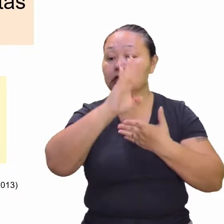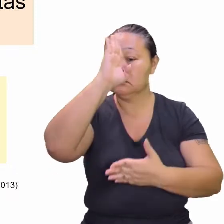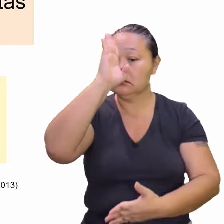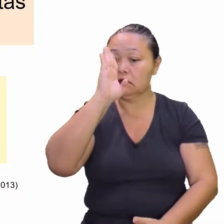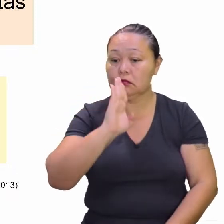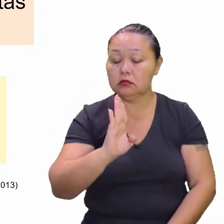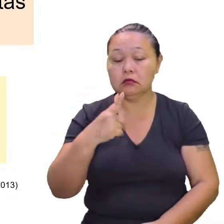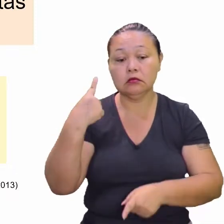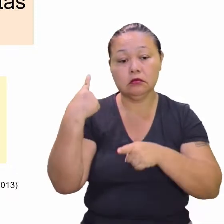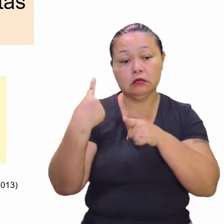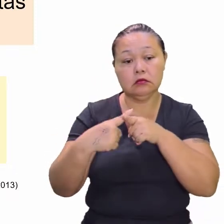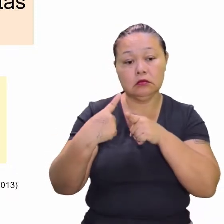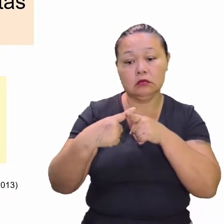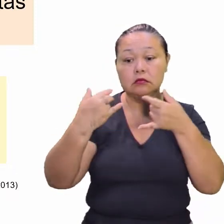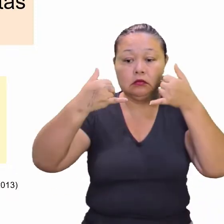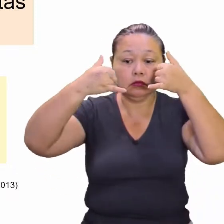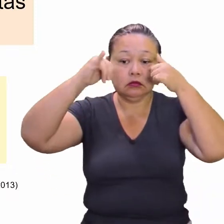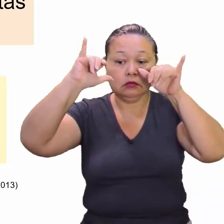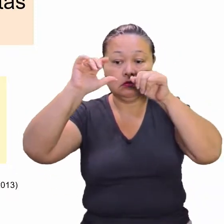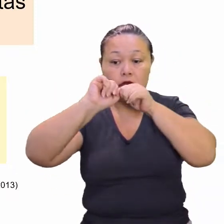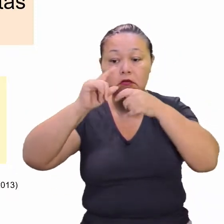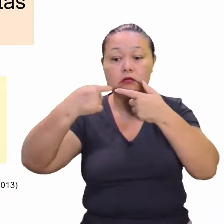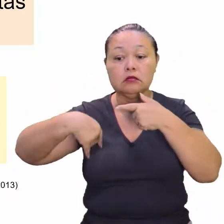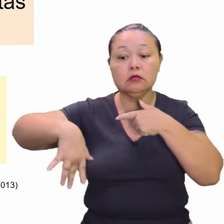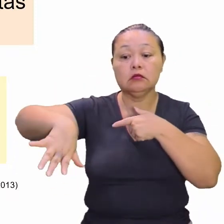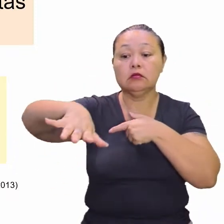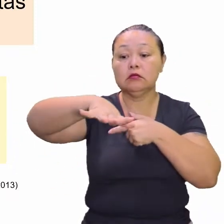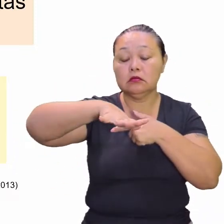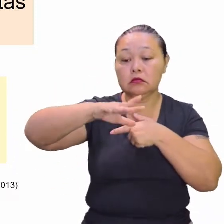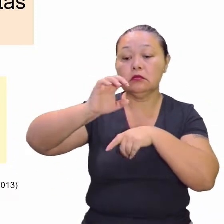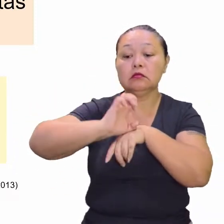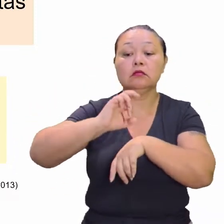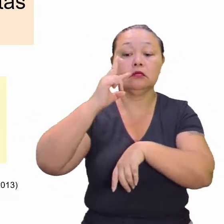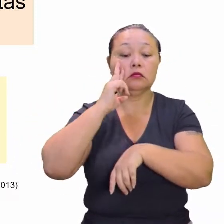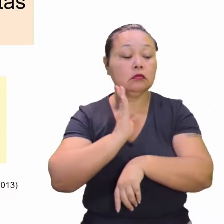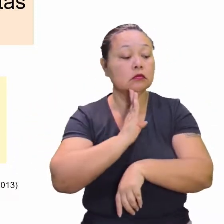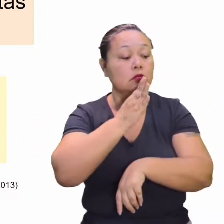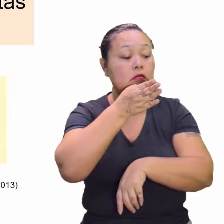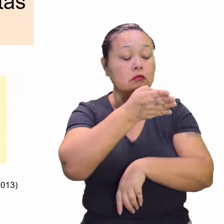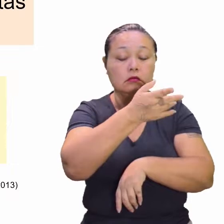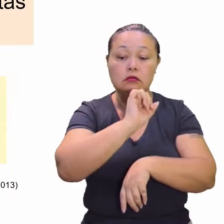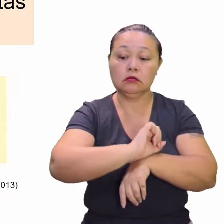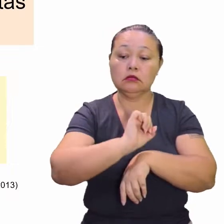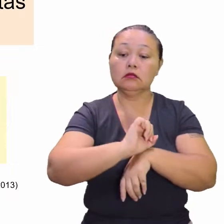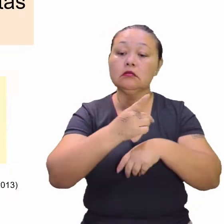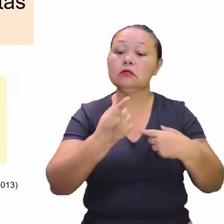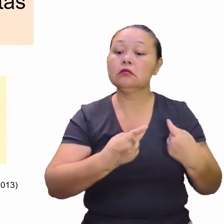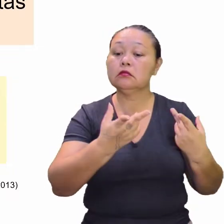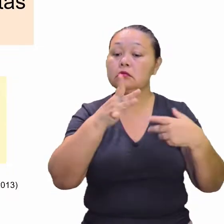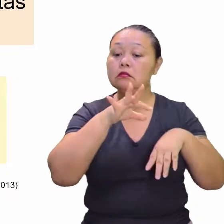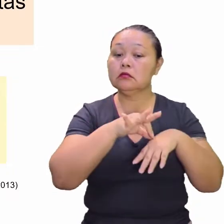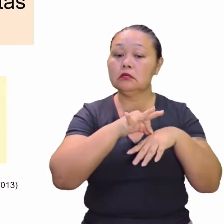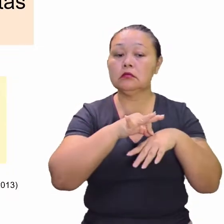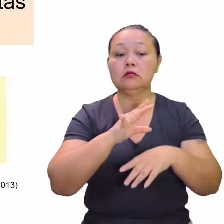Brasil. Porque a pecuária de Rondônia é mais voltada para o abate, né? Uhum. E aí a gente tem esse reflexo aí.